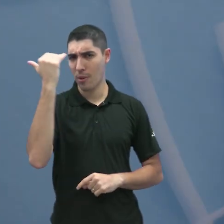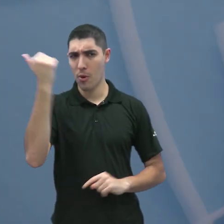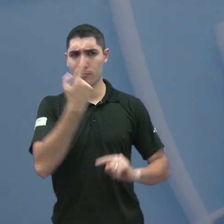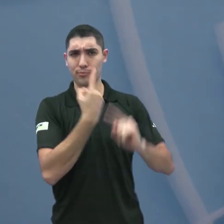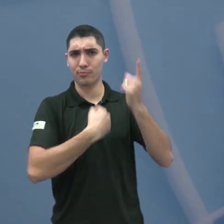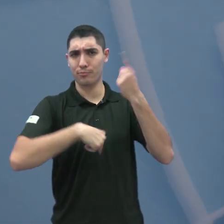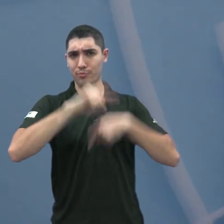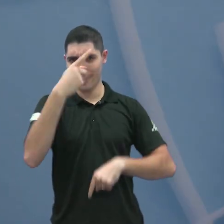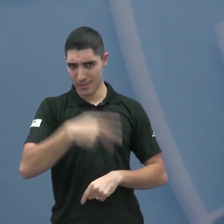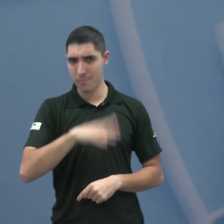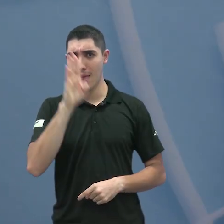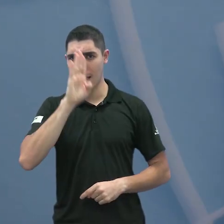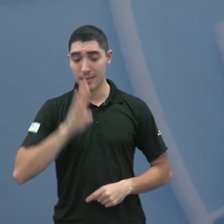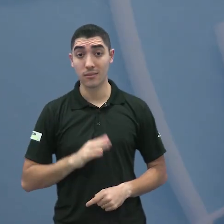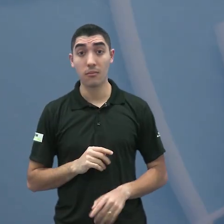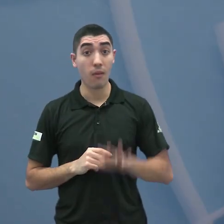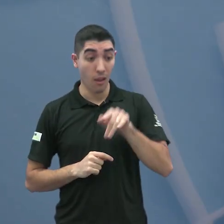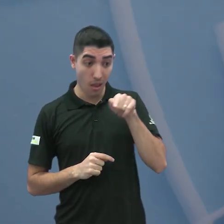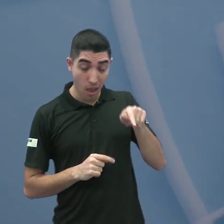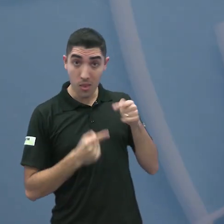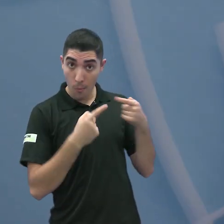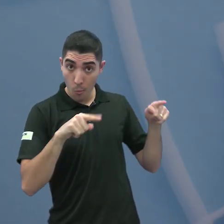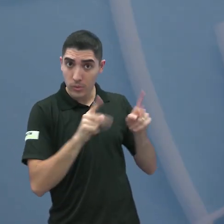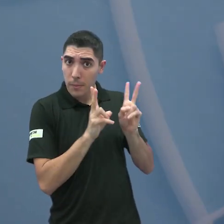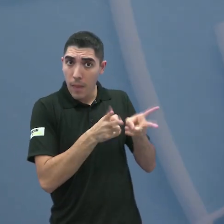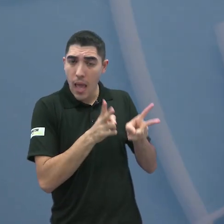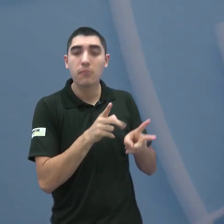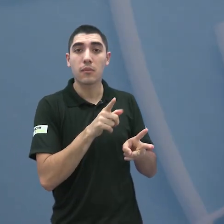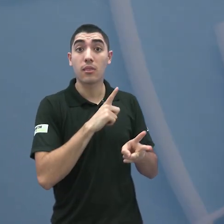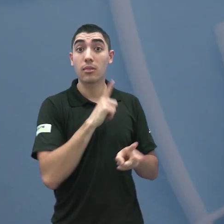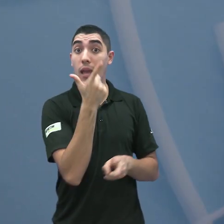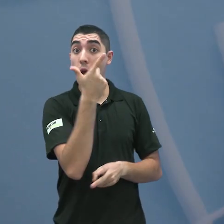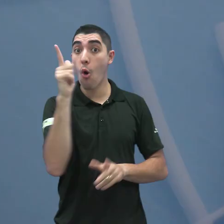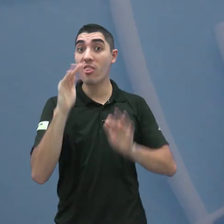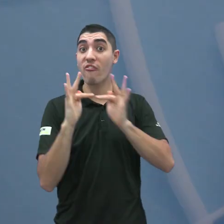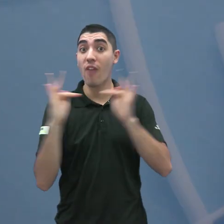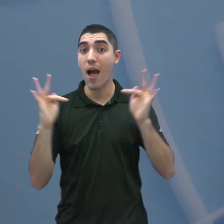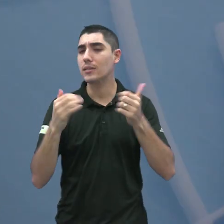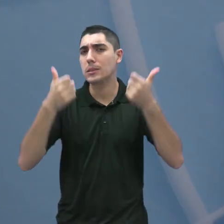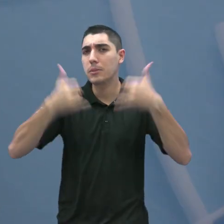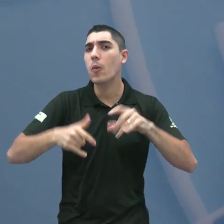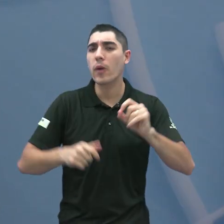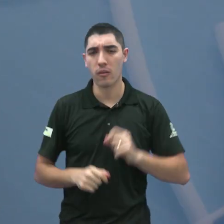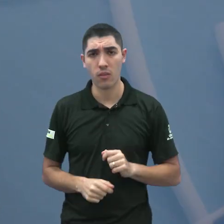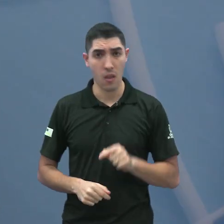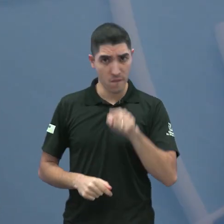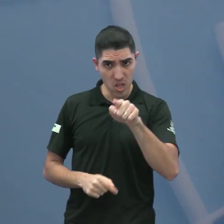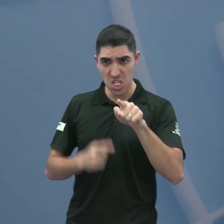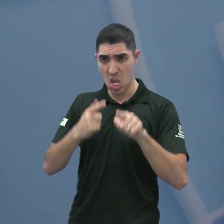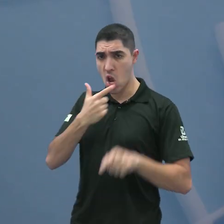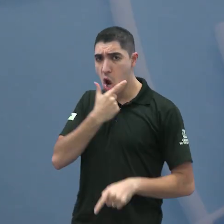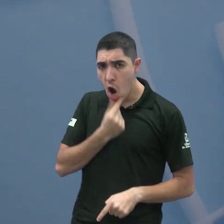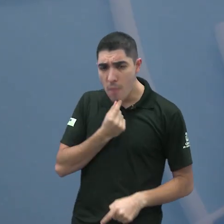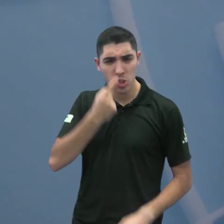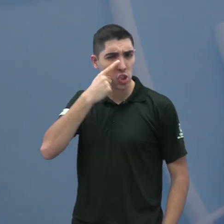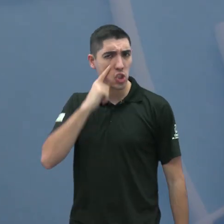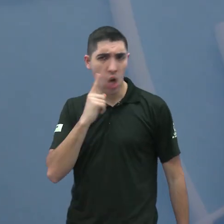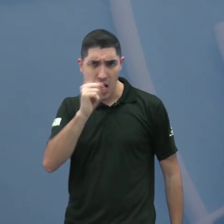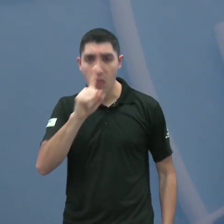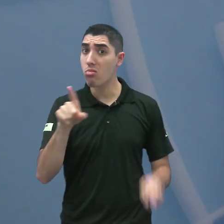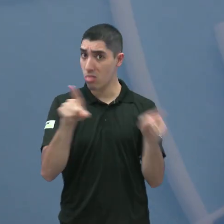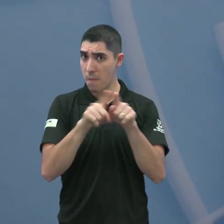aqui. E acrescento, nessa mesma canção, ainda diz que, além de não chorar, homem também não